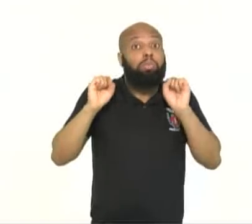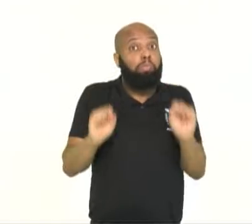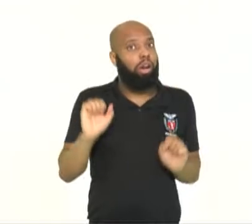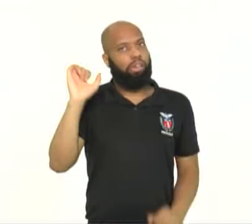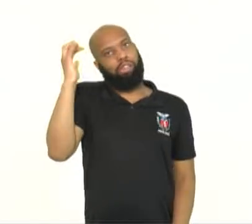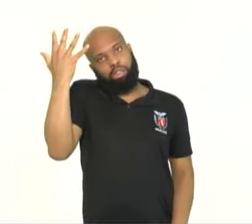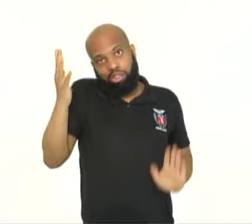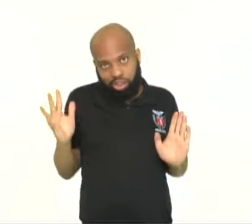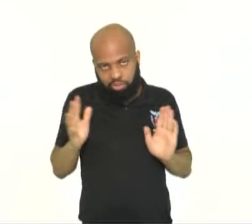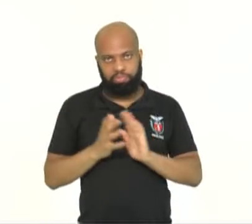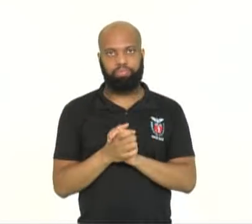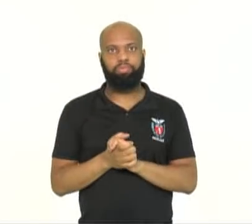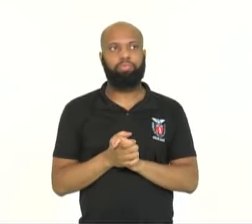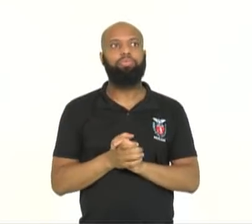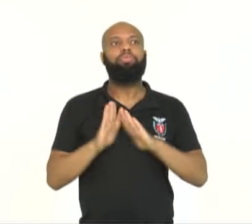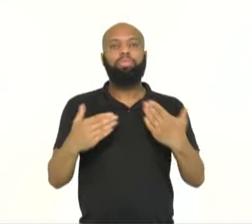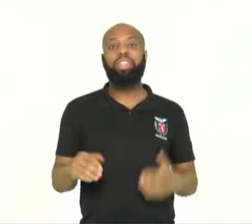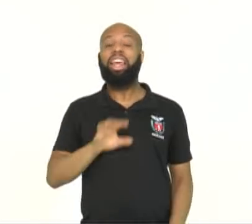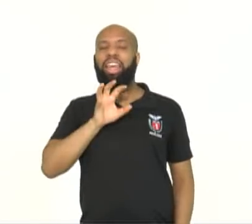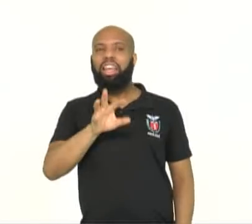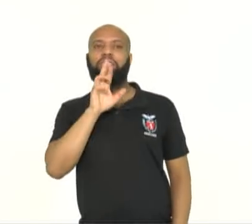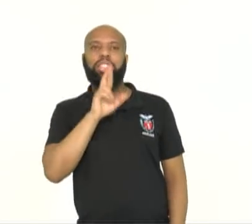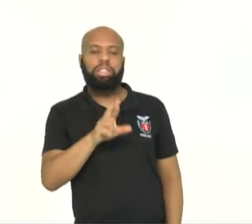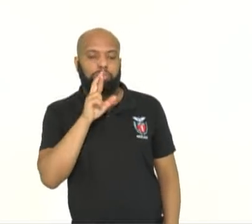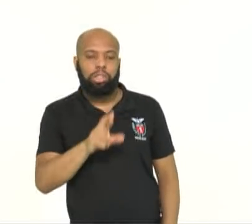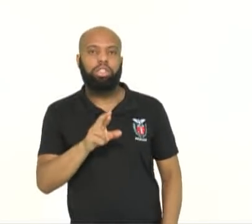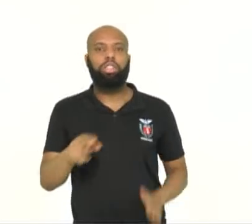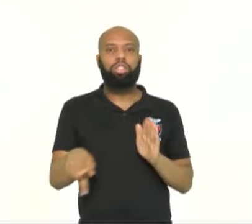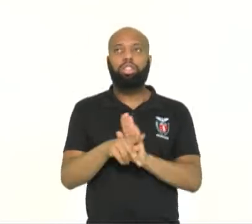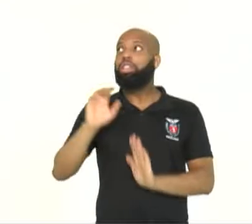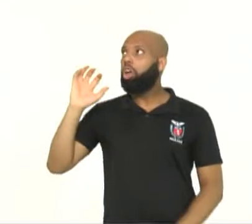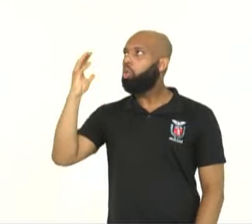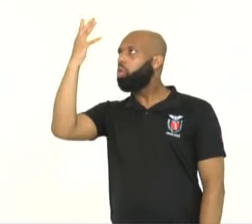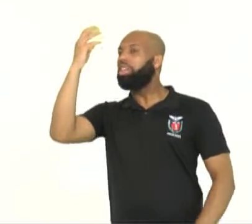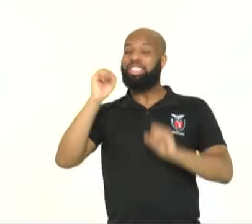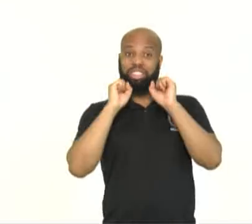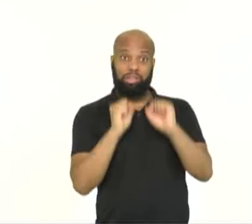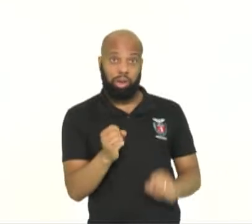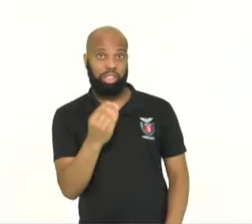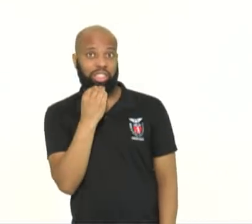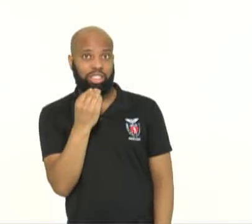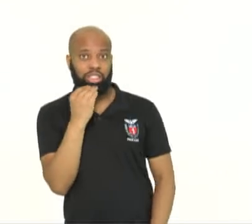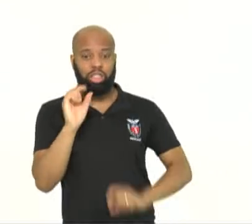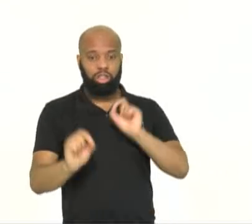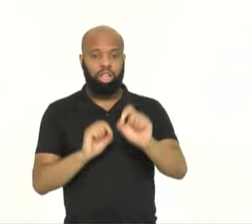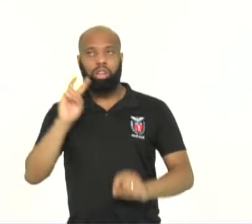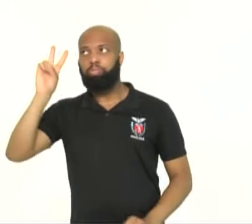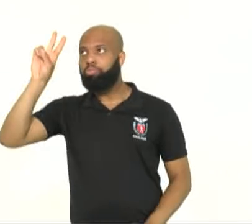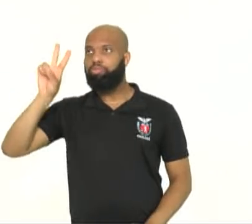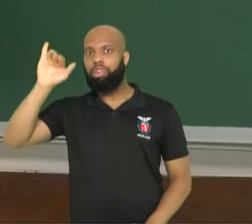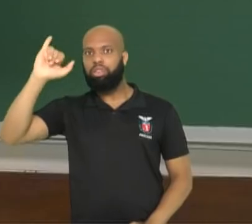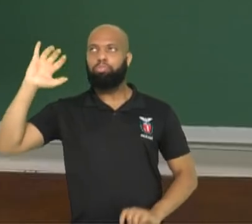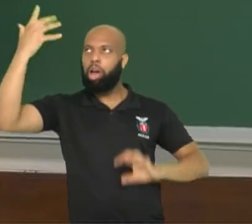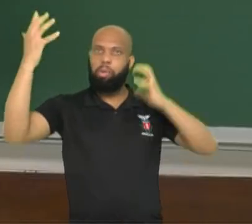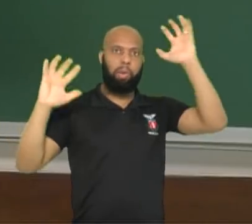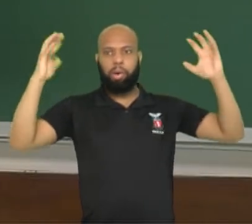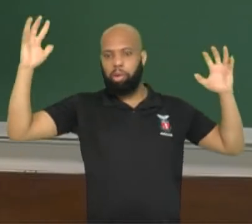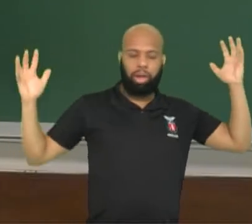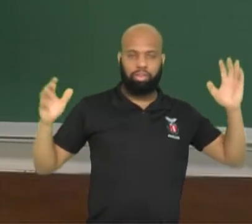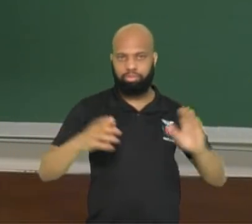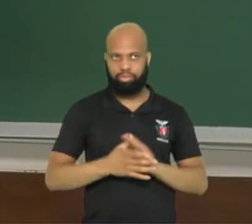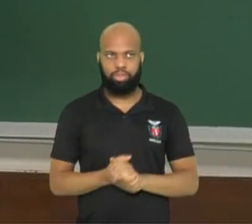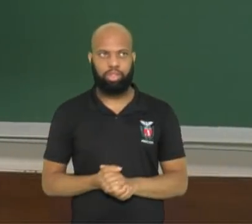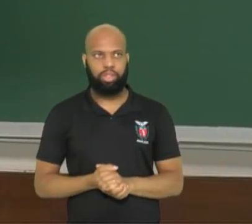certeza, tá? Pois essas respostas, essas probabilidades, elas vão acontecer ao acaso, tudo